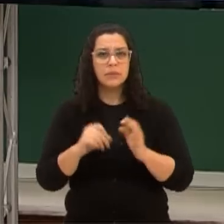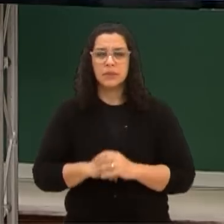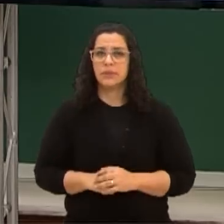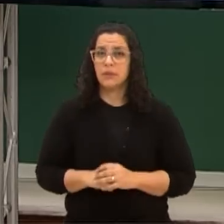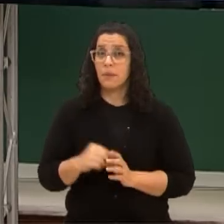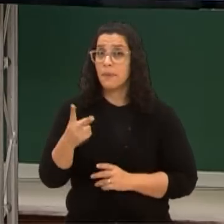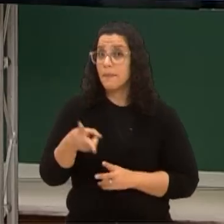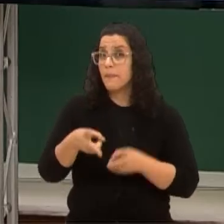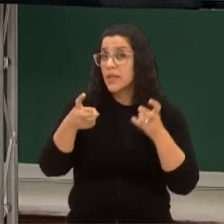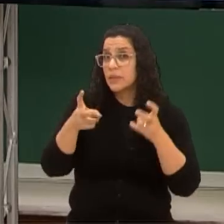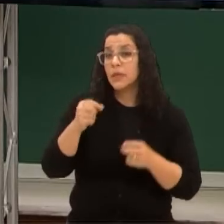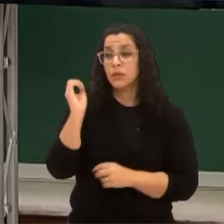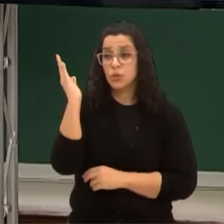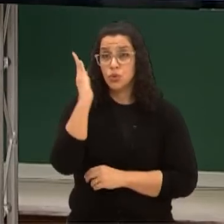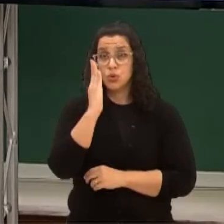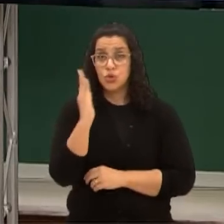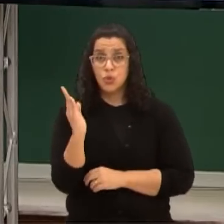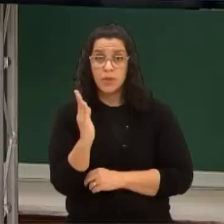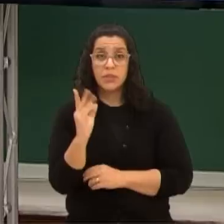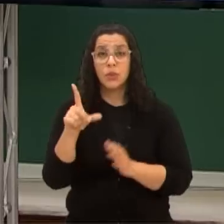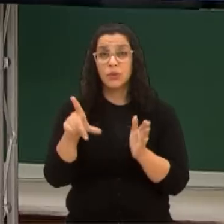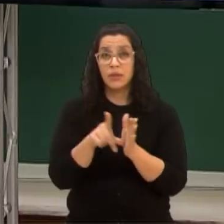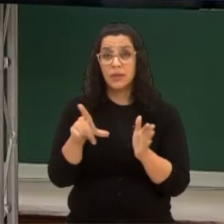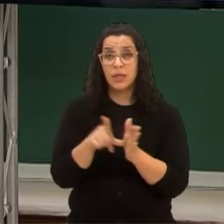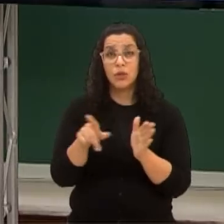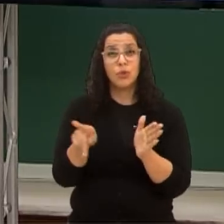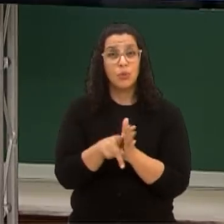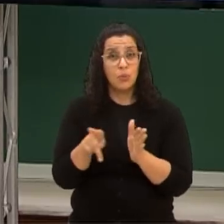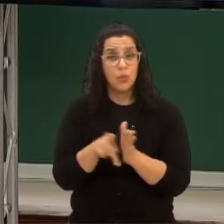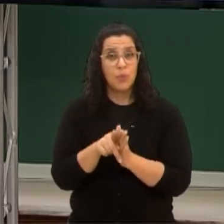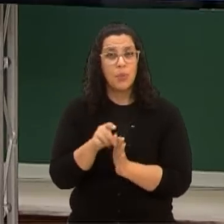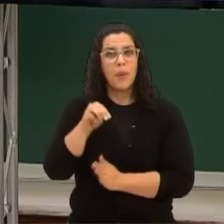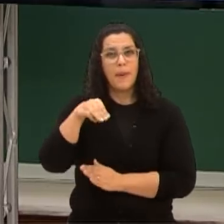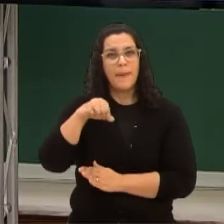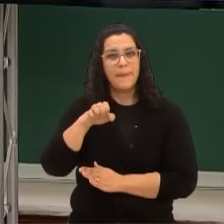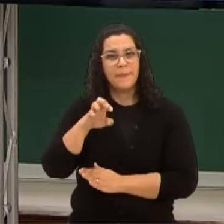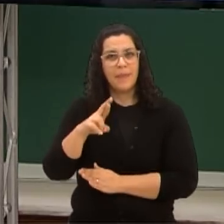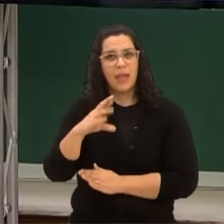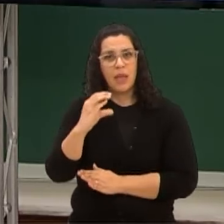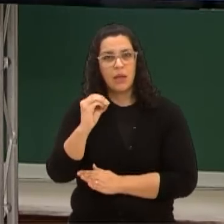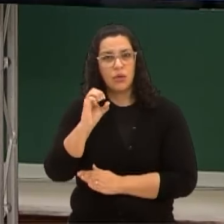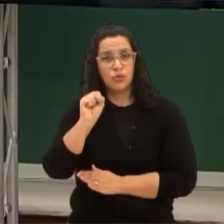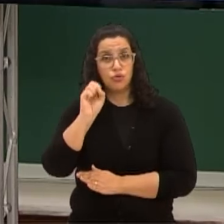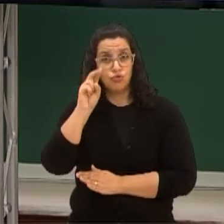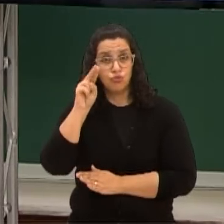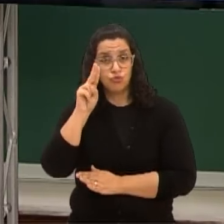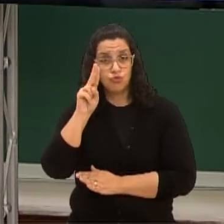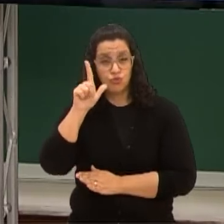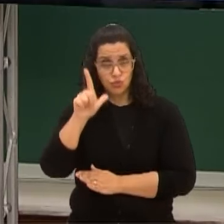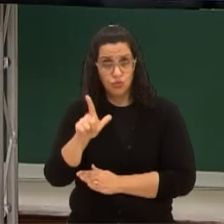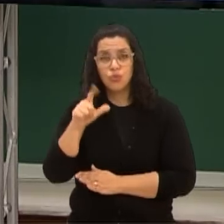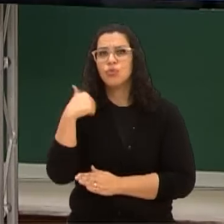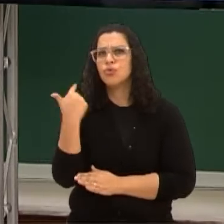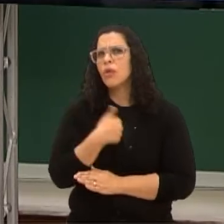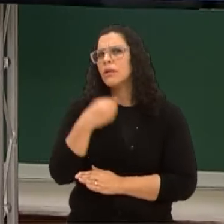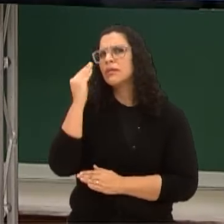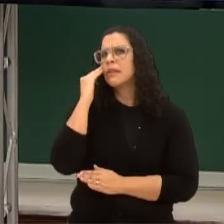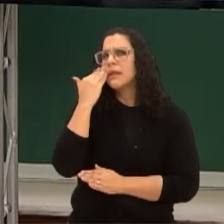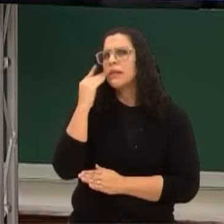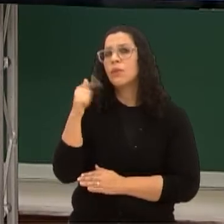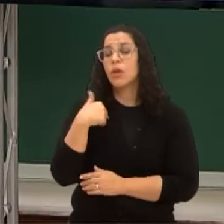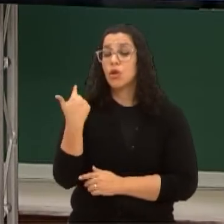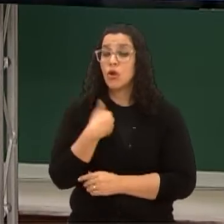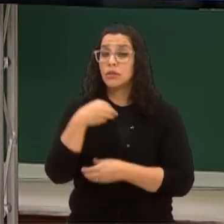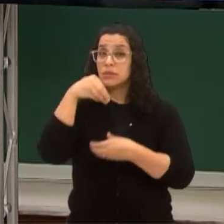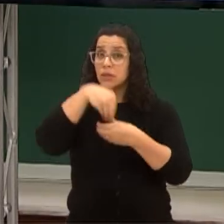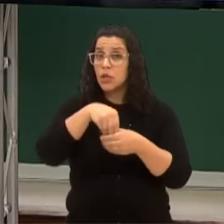simples. Perceber que o Brasil faz parte desse mercado comum do Sul. Então, a gente precisa compreender que